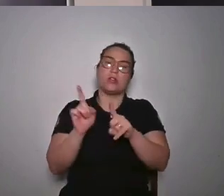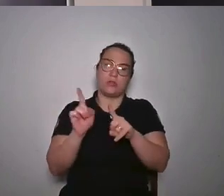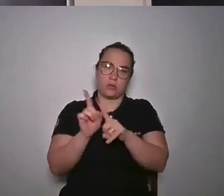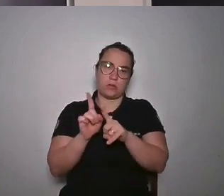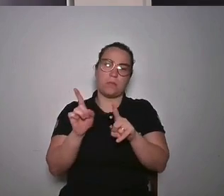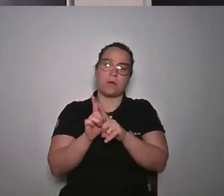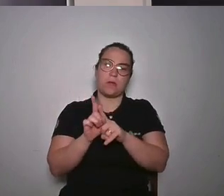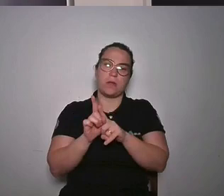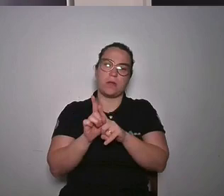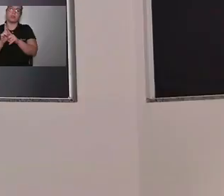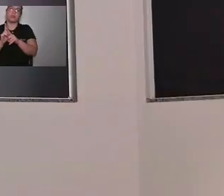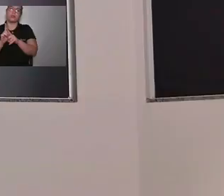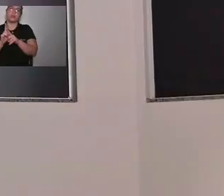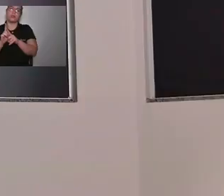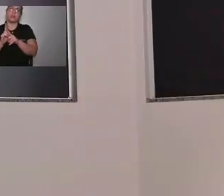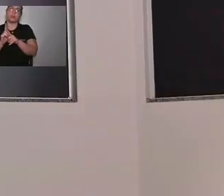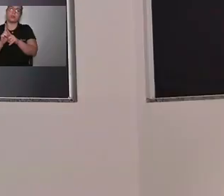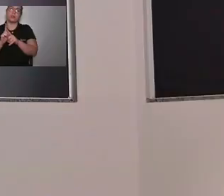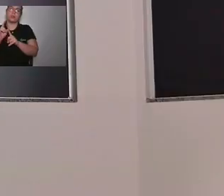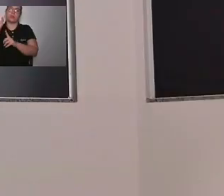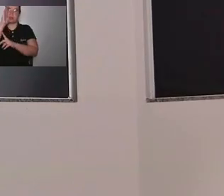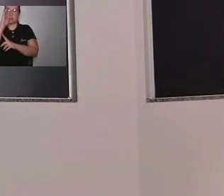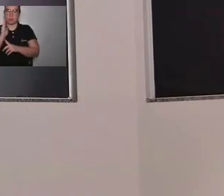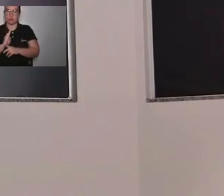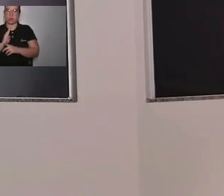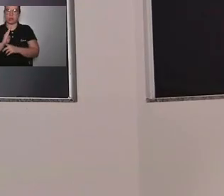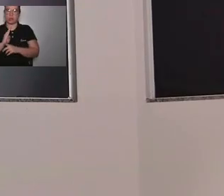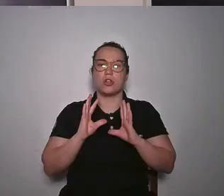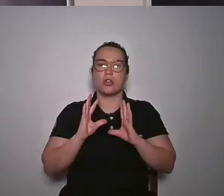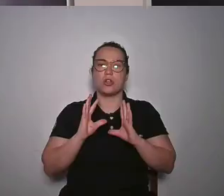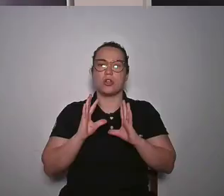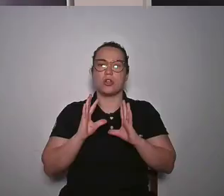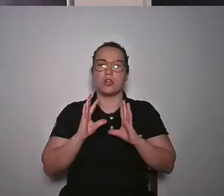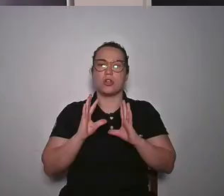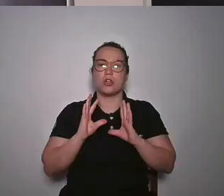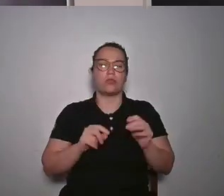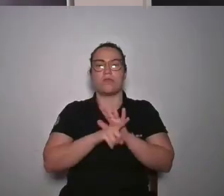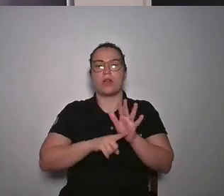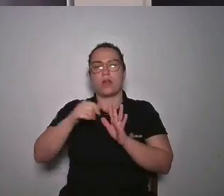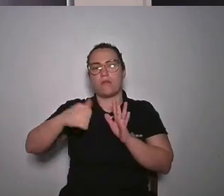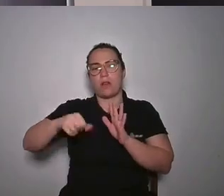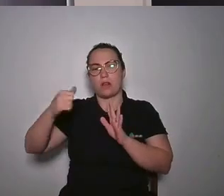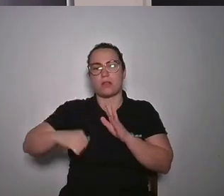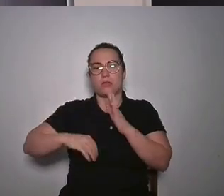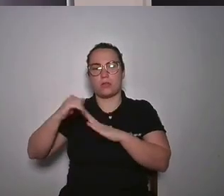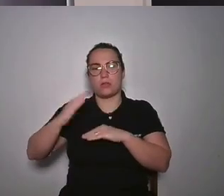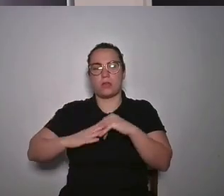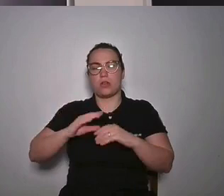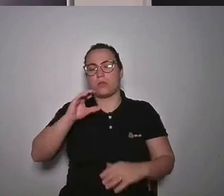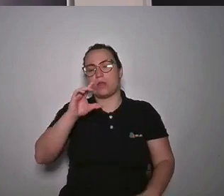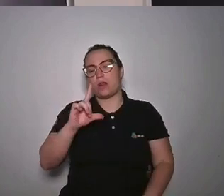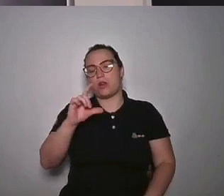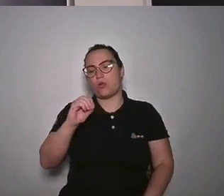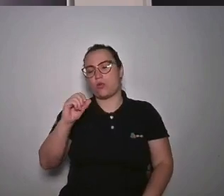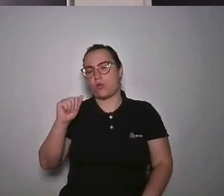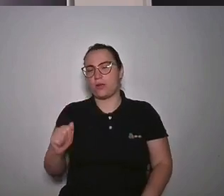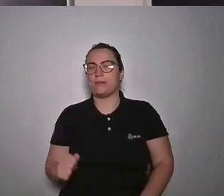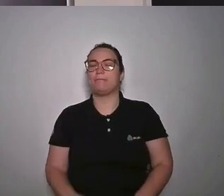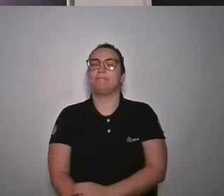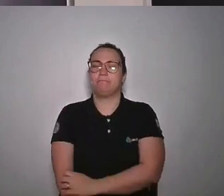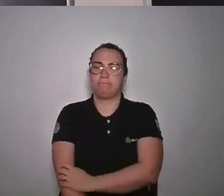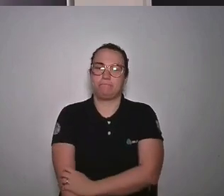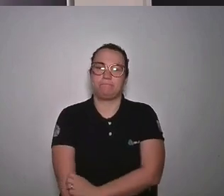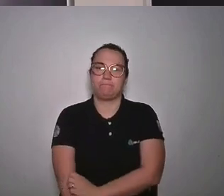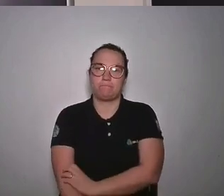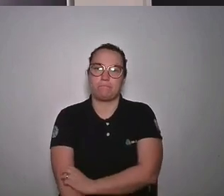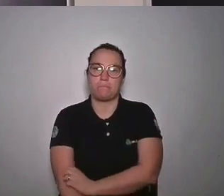de convênios com a Itaipu Nacional. E foram todas reavaliadas para execução da LOA. Então, assim,